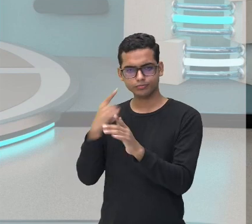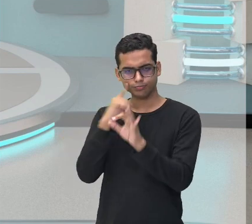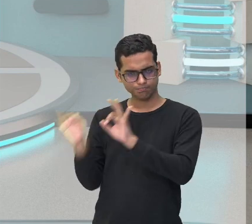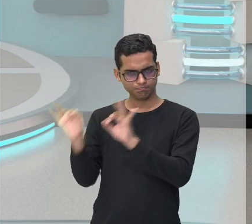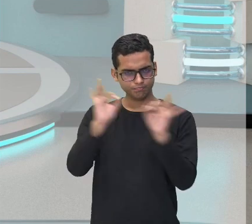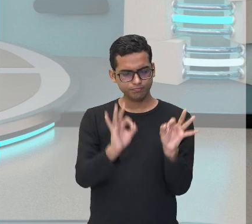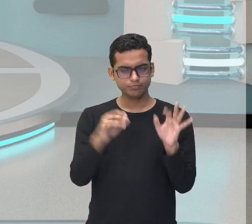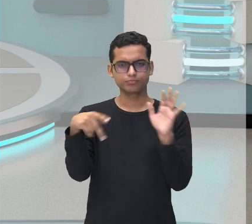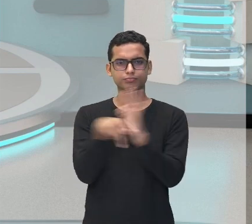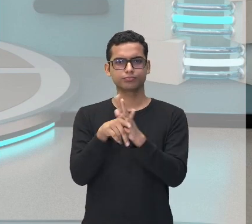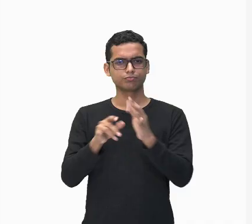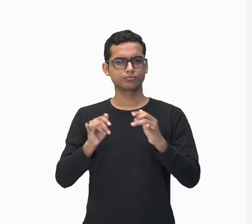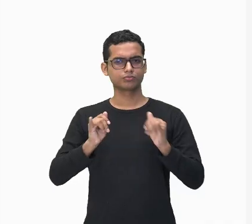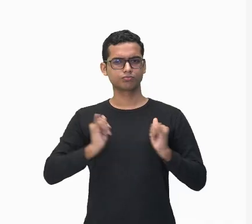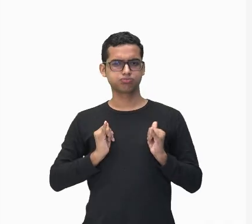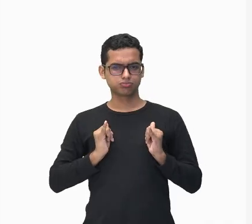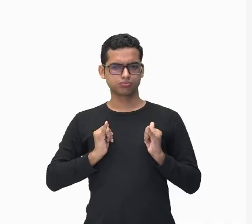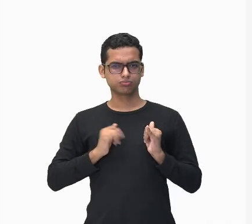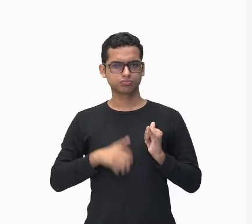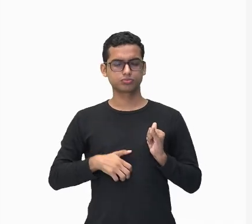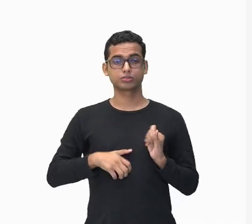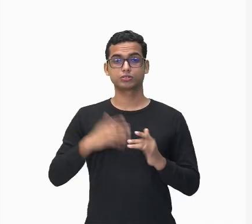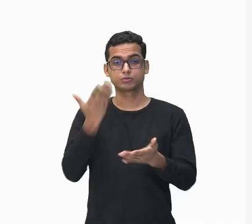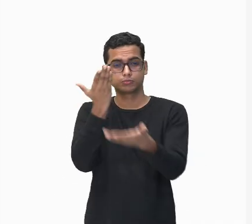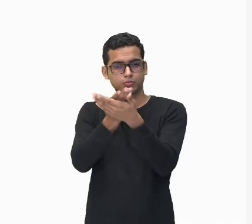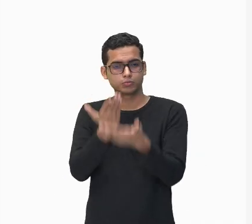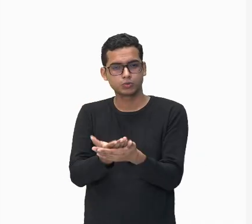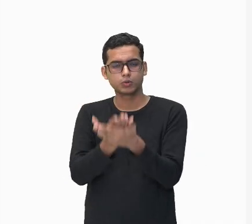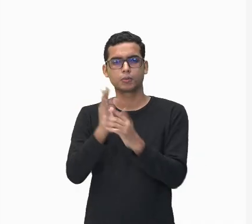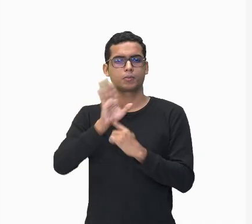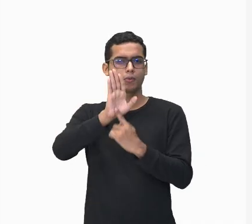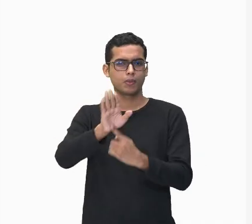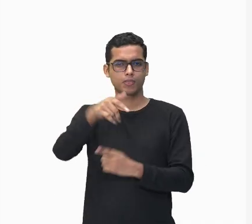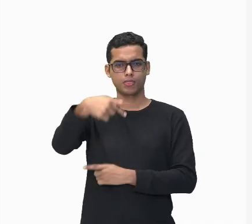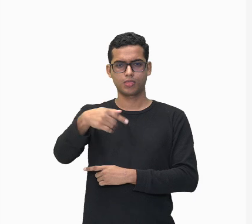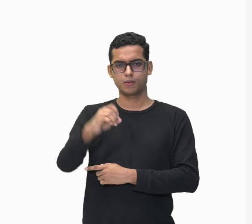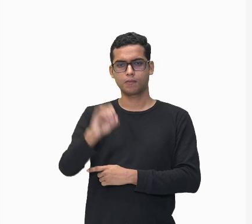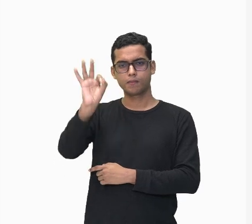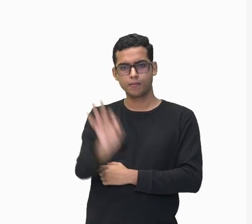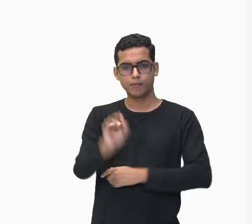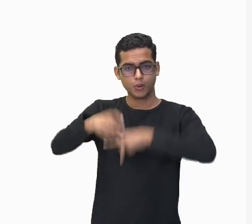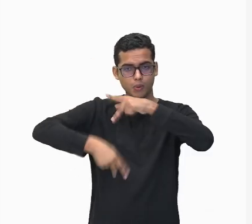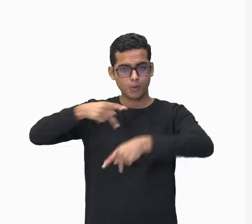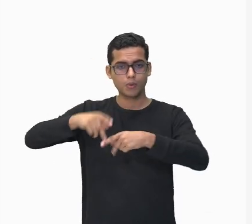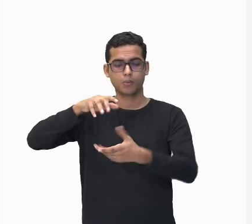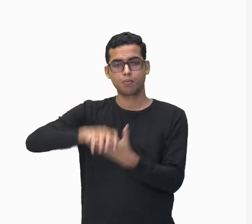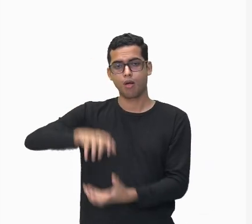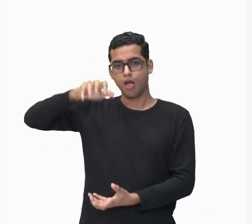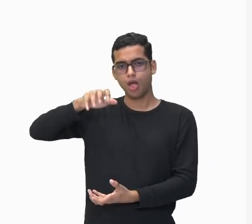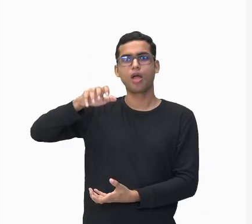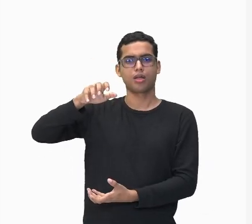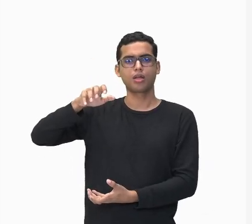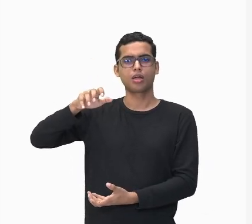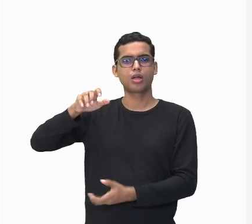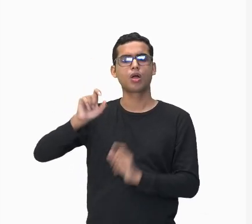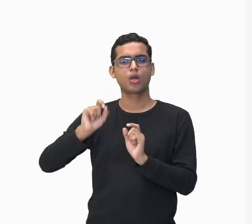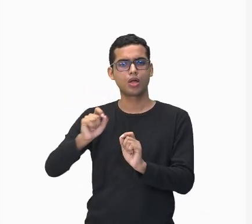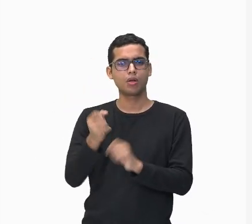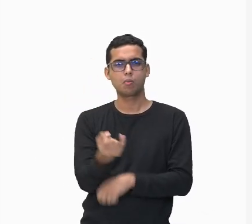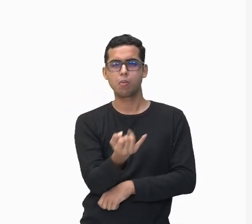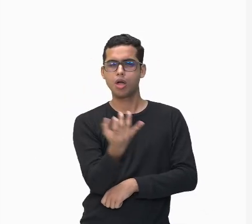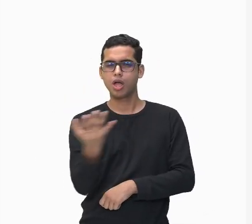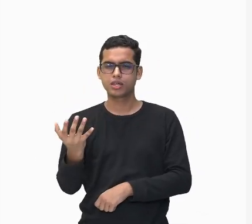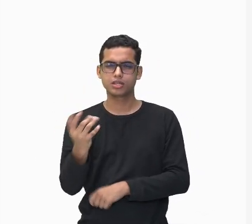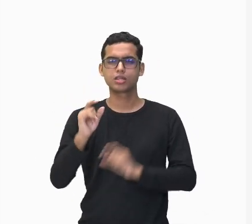sedentarismo, né, tem um estudo que aponta que 70% da população adulta ela não atinge os níveis mínimos recomendados